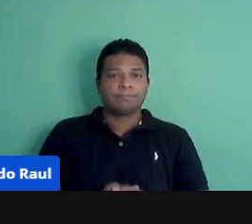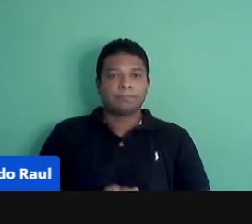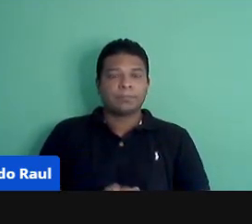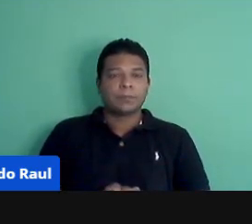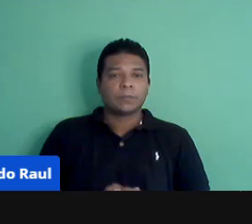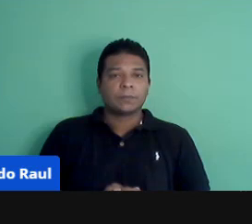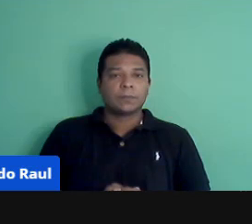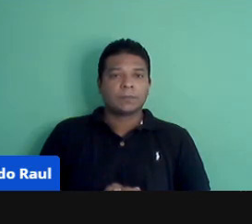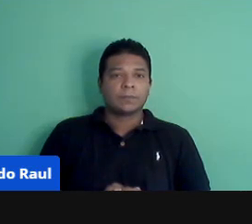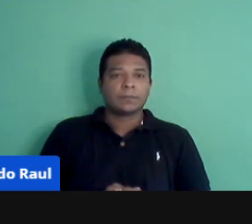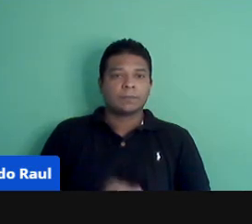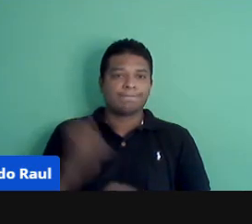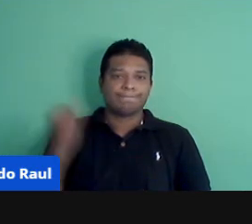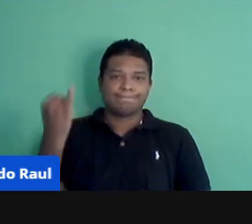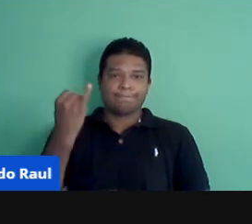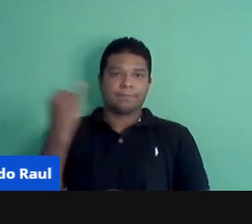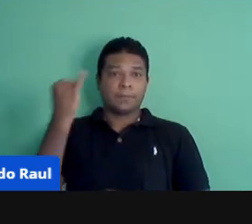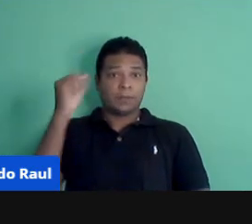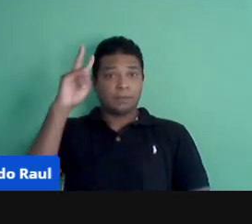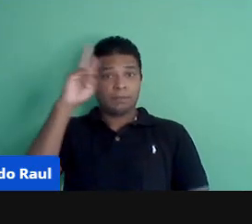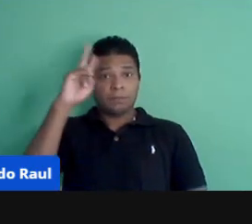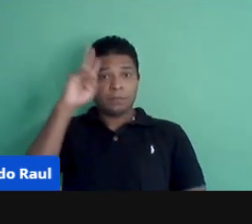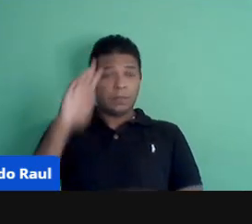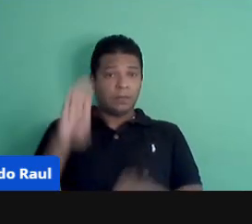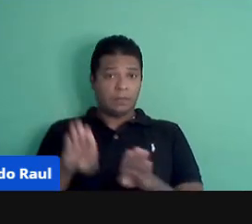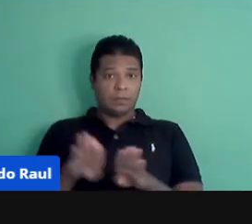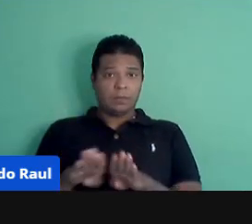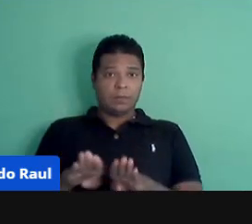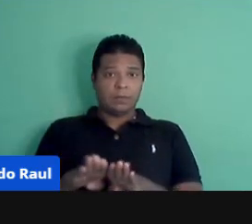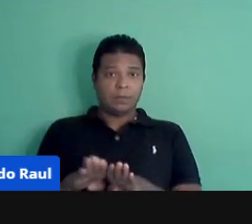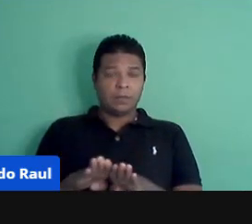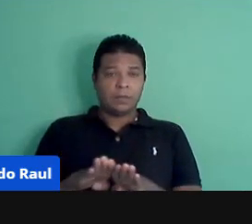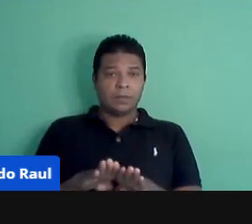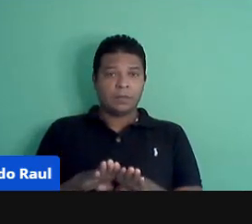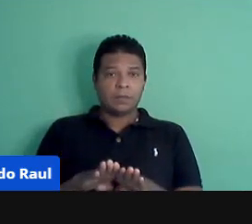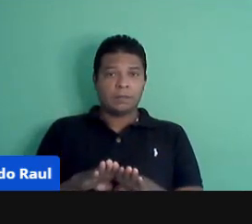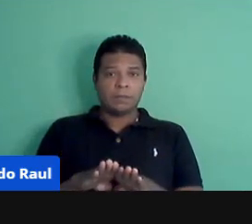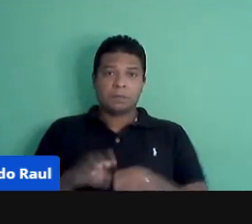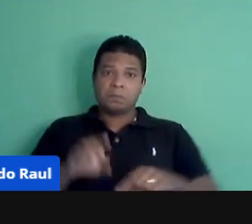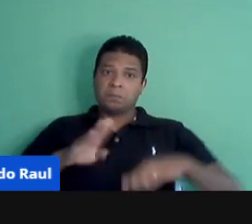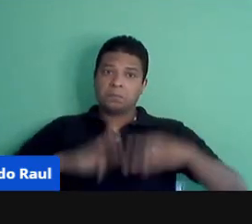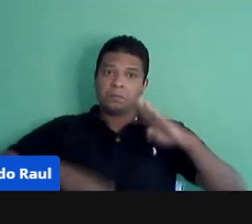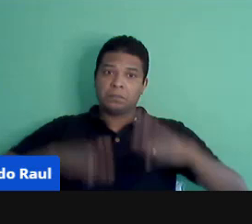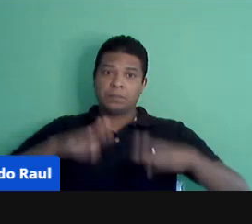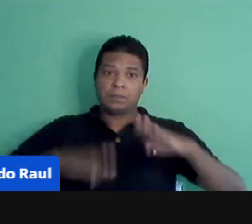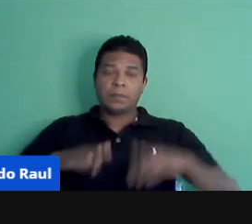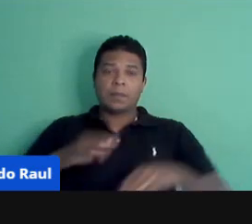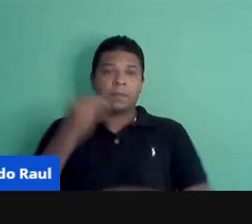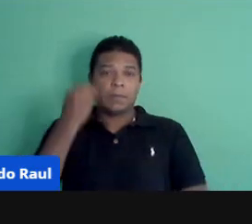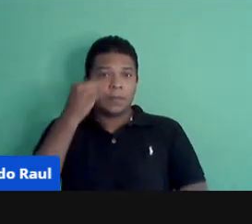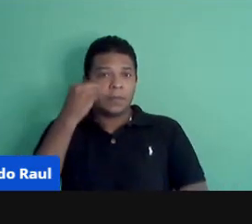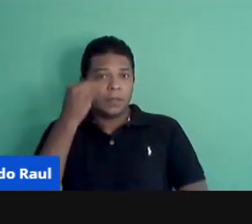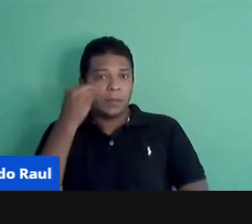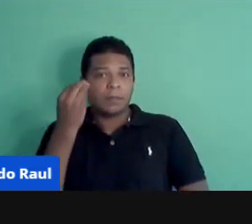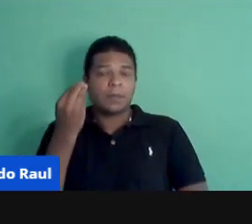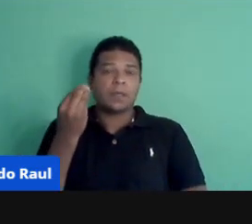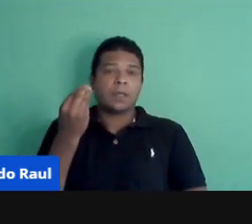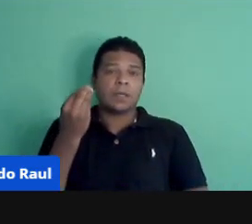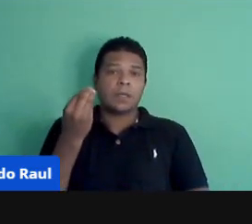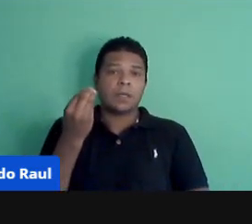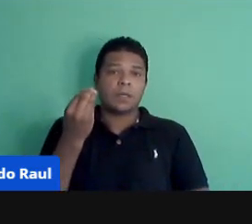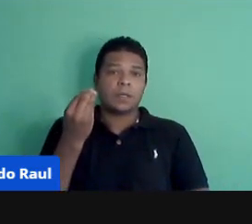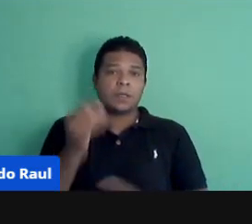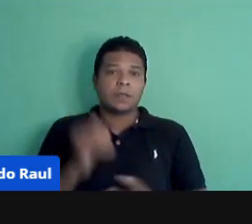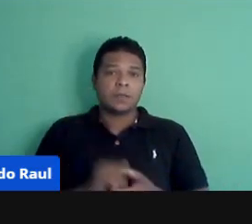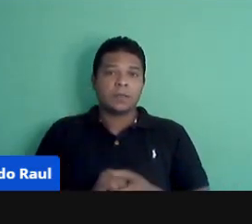condições essenciais, né? Lembrando que varia muito, né? A minha experiência, né? Não é aqui uma forma,